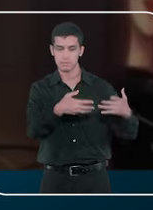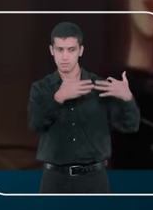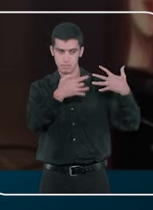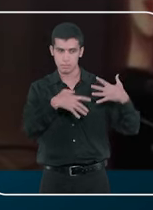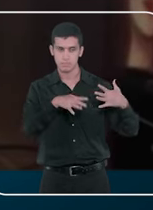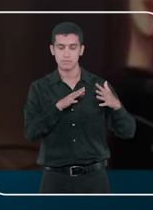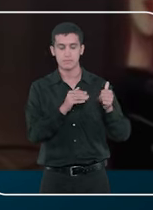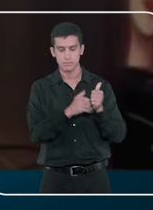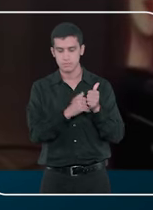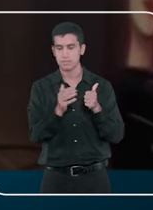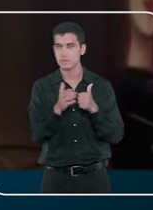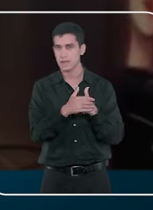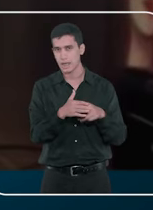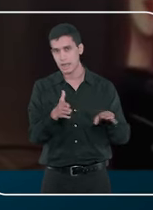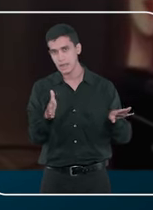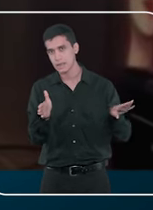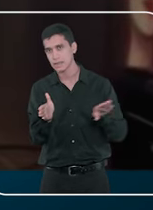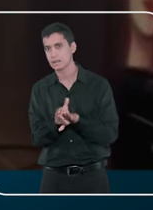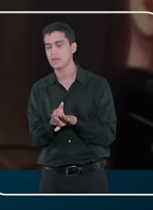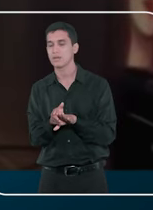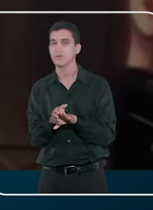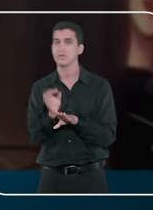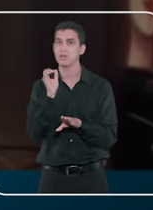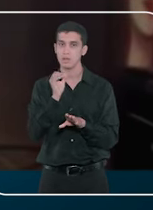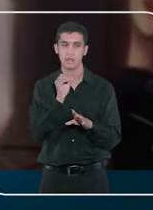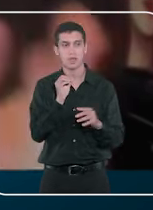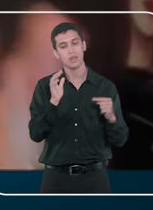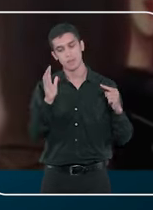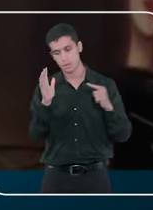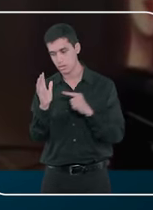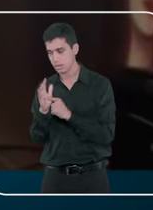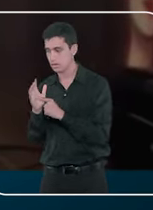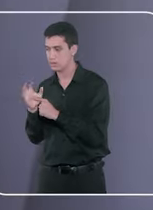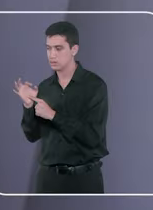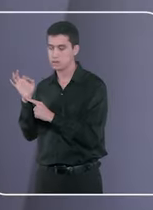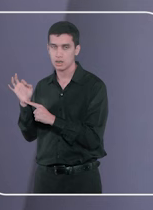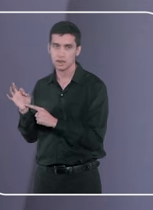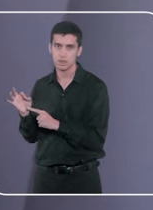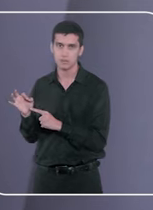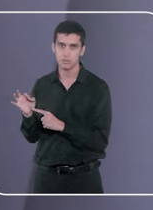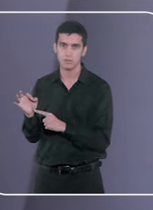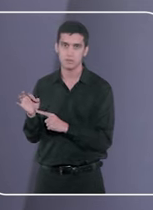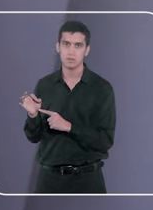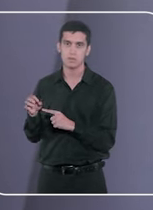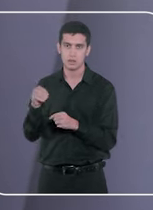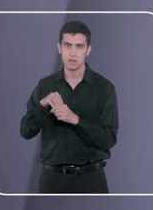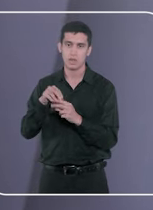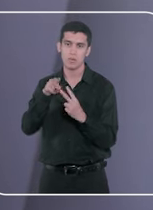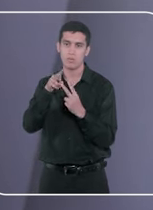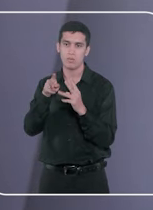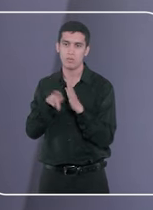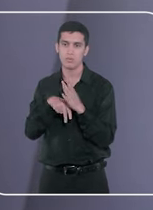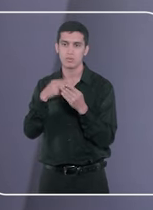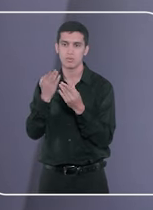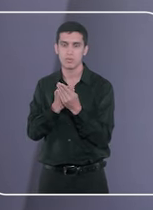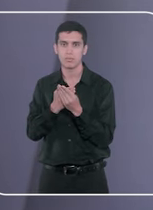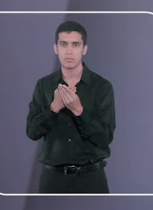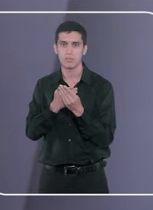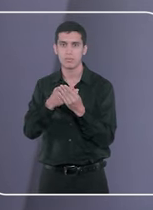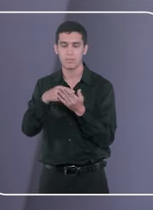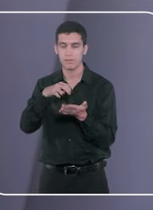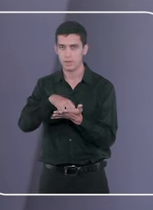sigilo até o recebimento da denúncia ou queixa-crime, na hipótese de ação penal privada,